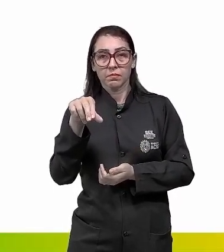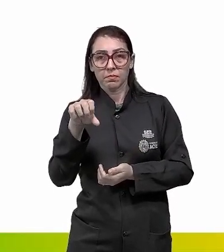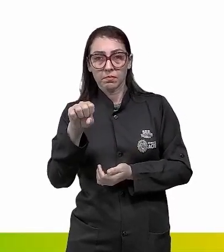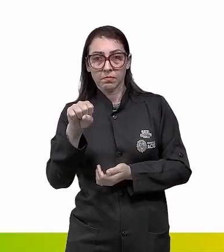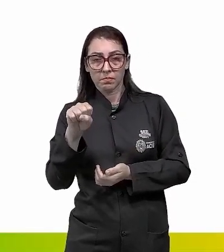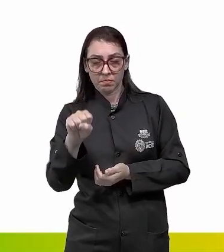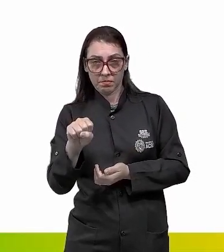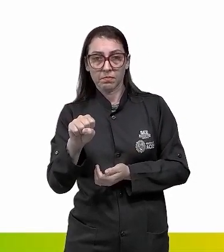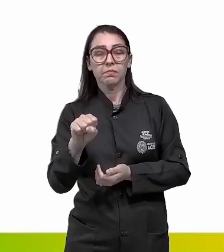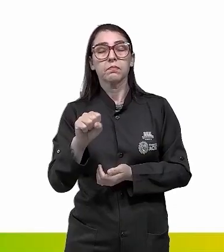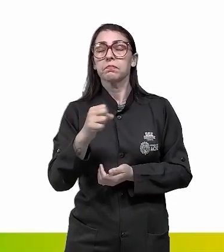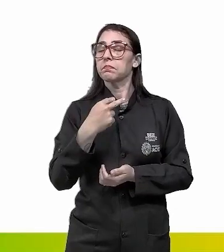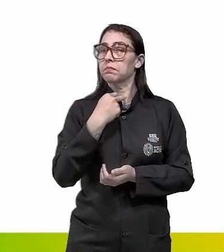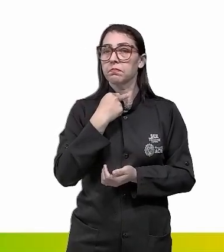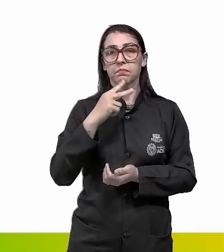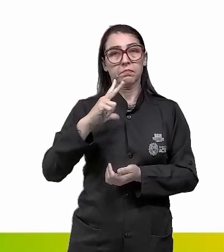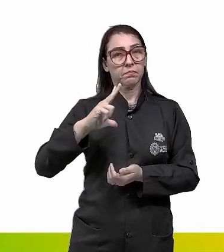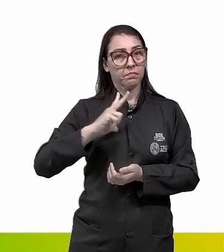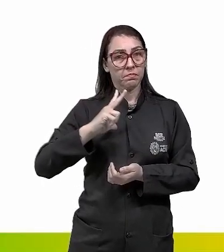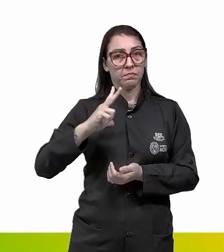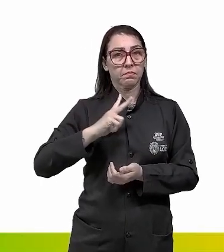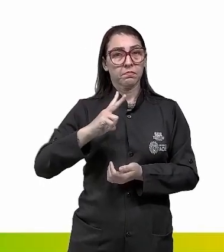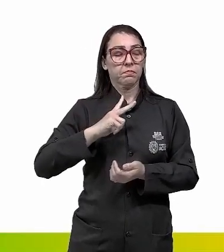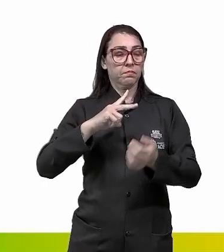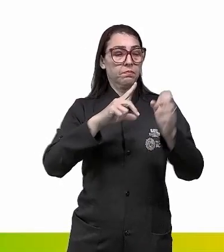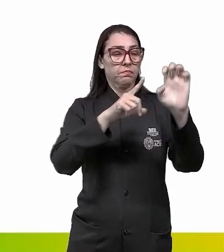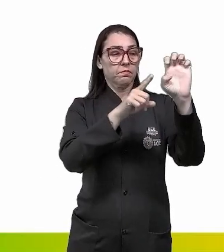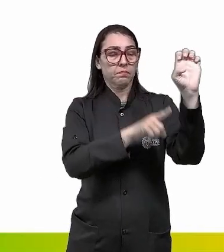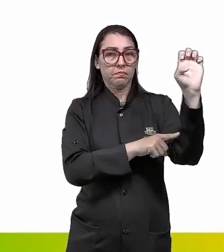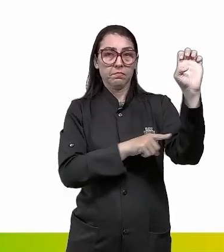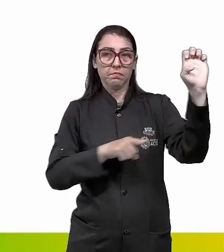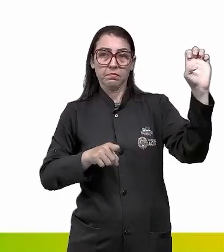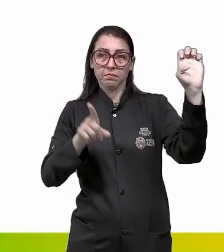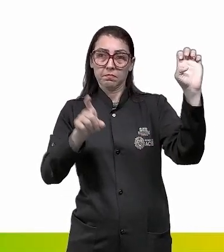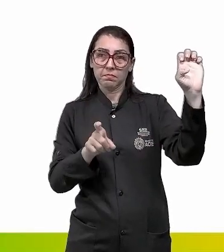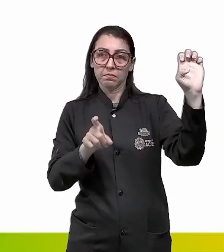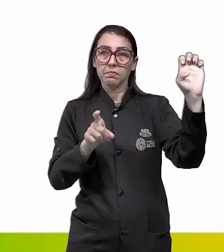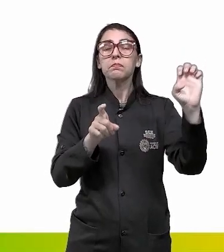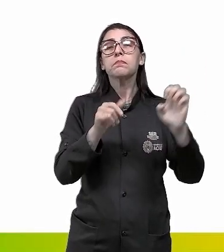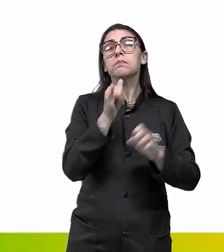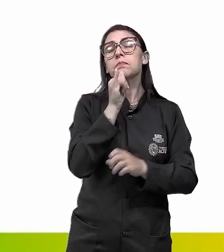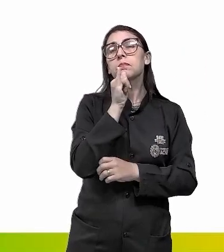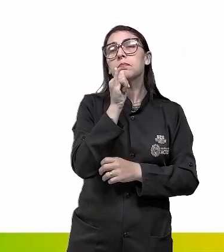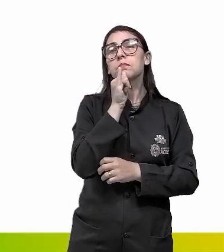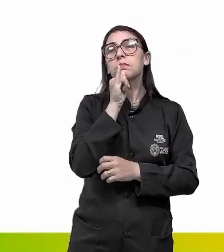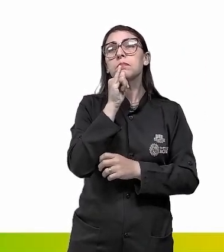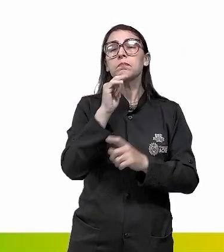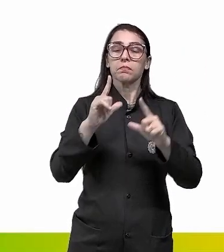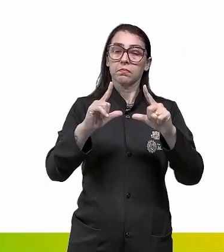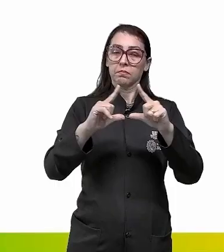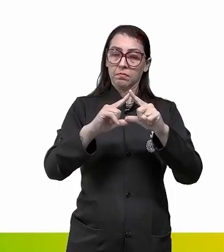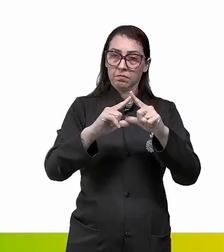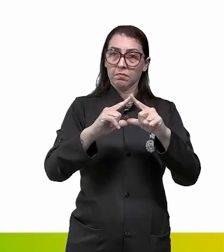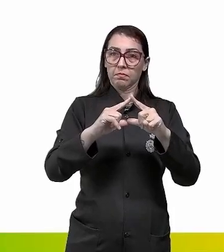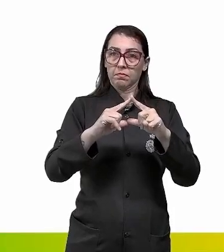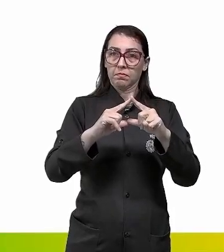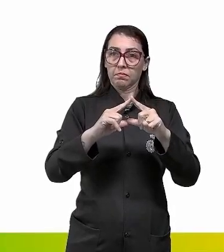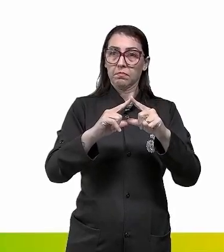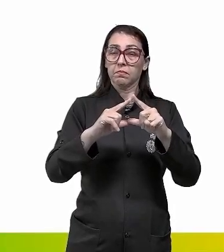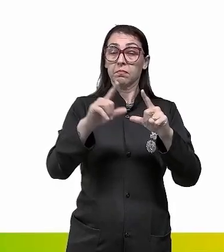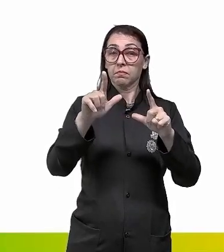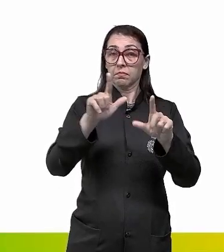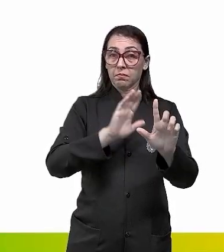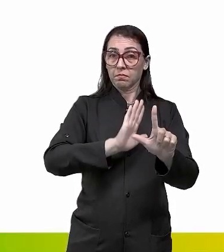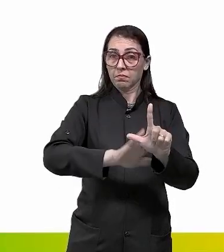caso particular da função quadrática. Veja como exemplo, a área de um triângulo equilátero de lado